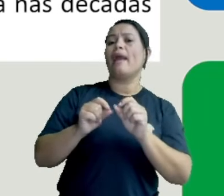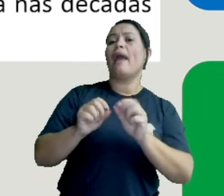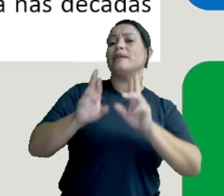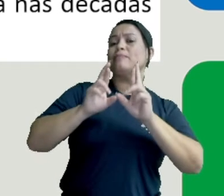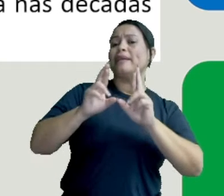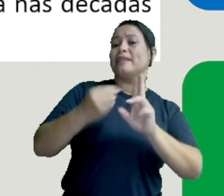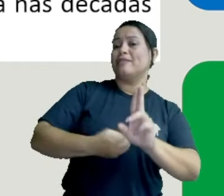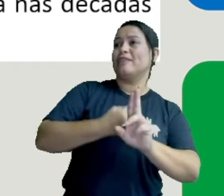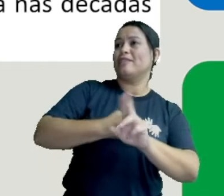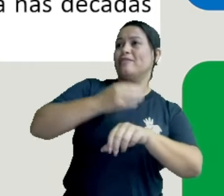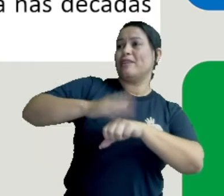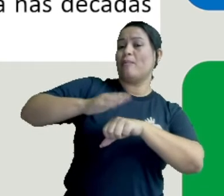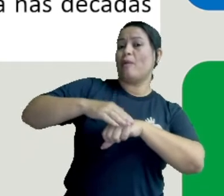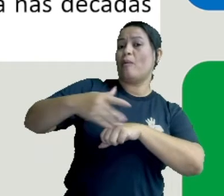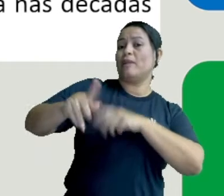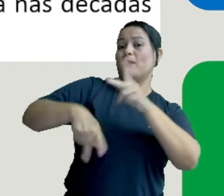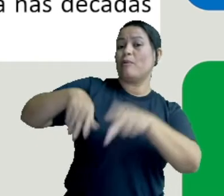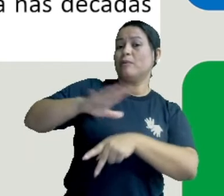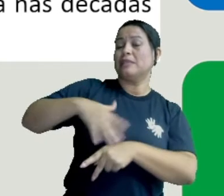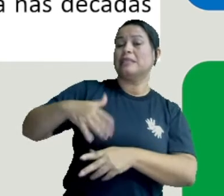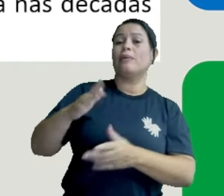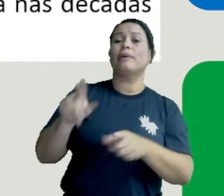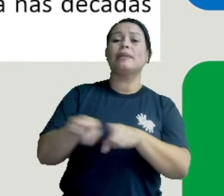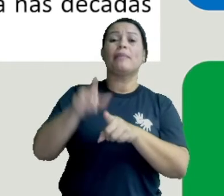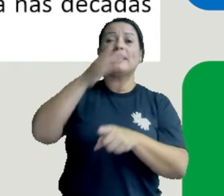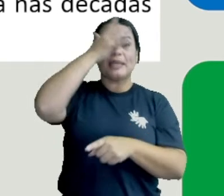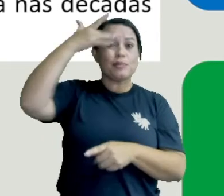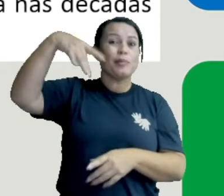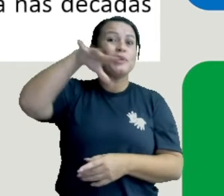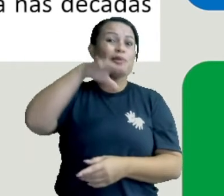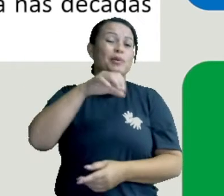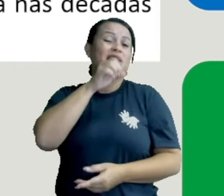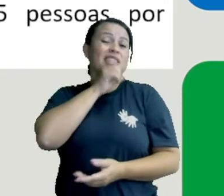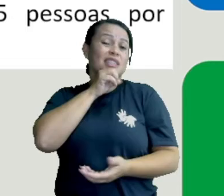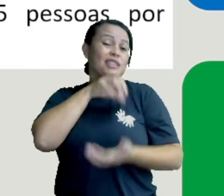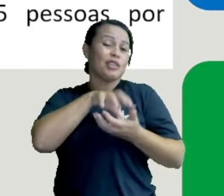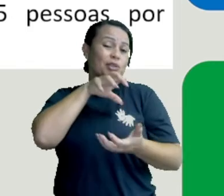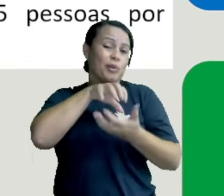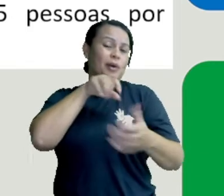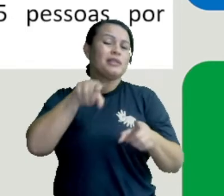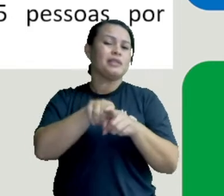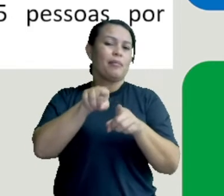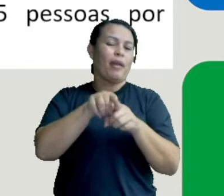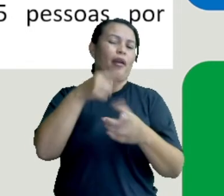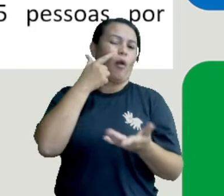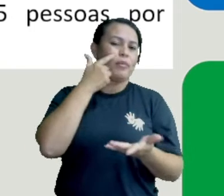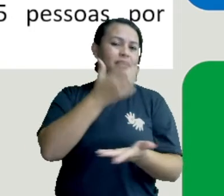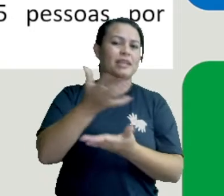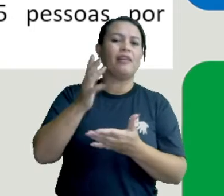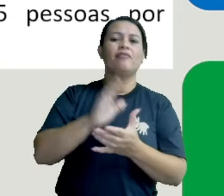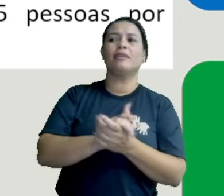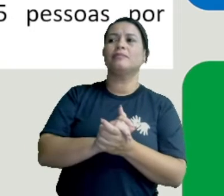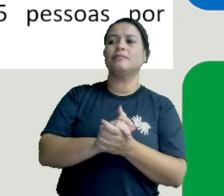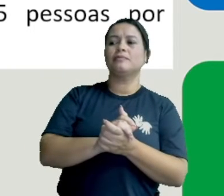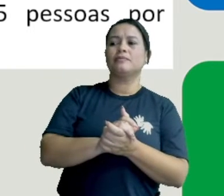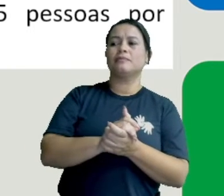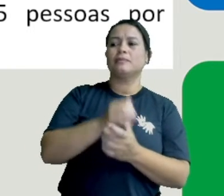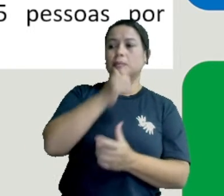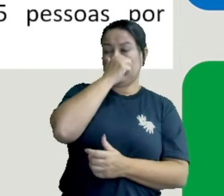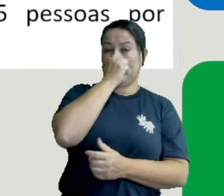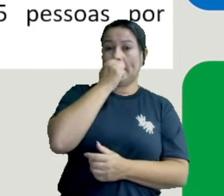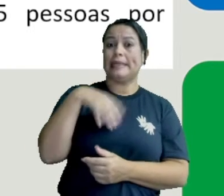expectativa de vida da população e o envelhecimento da nossa população. É outra coisa interessante, tá? Que eu vou tratar aqui um pouco à